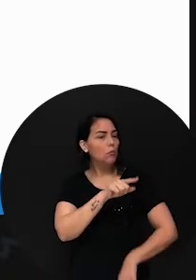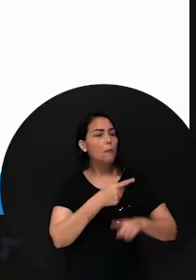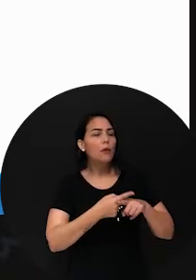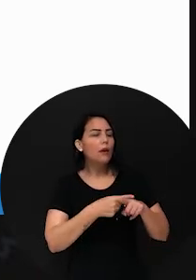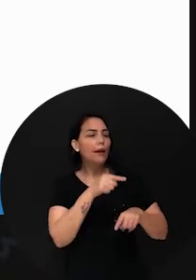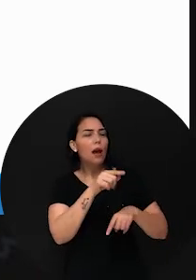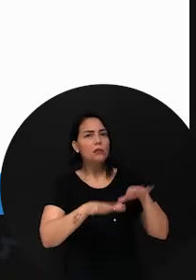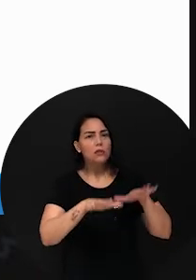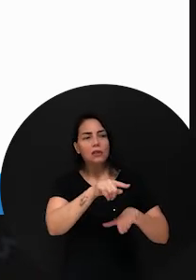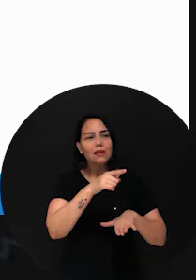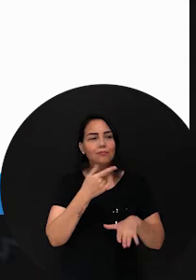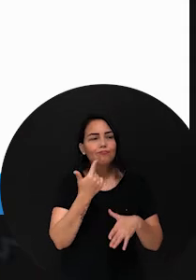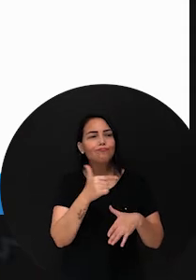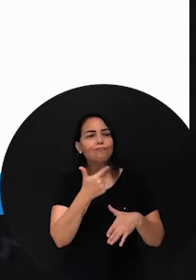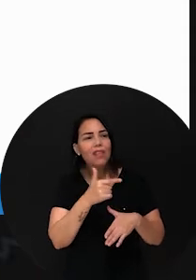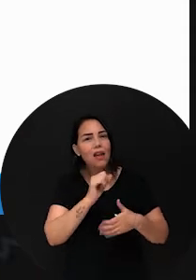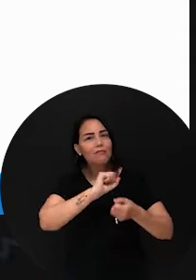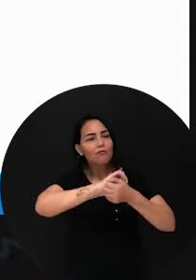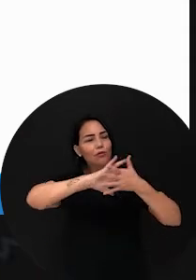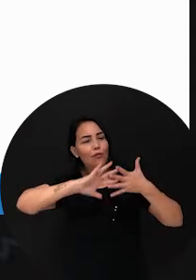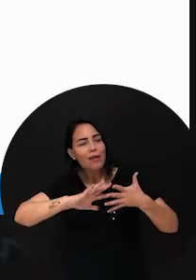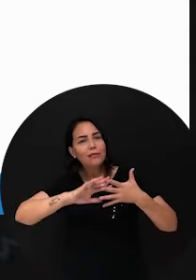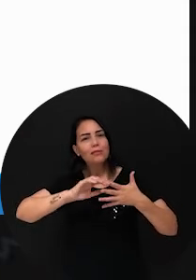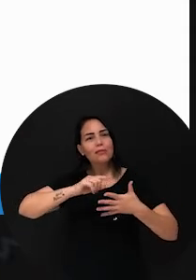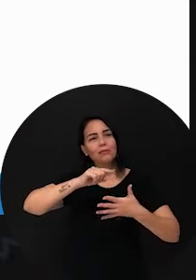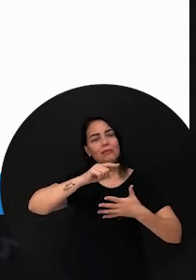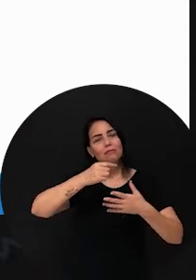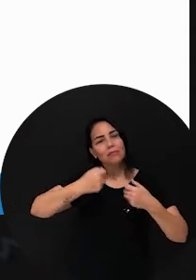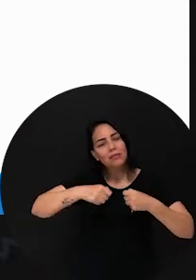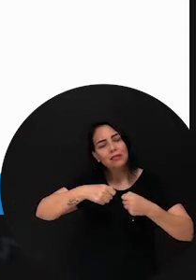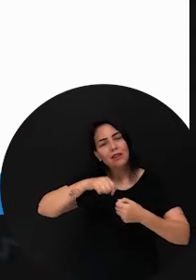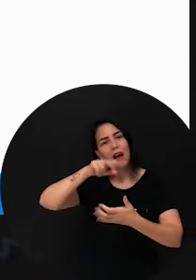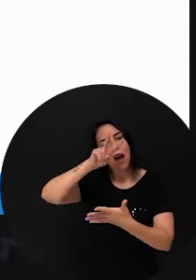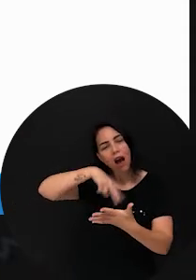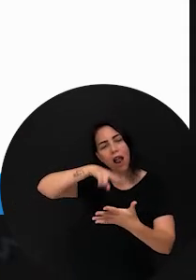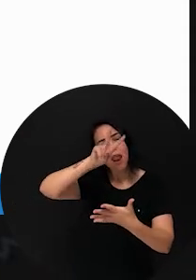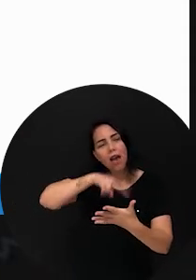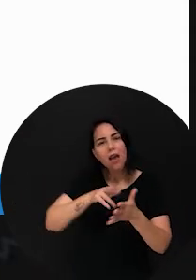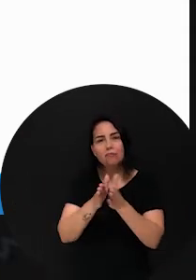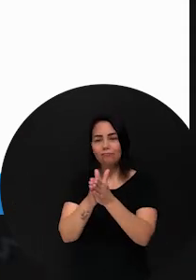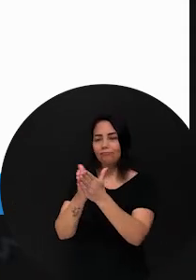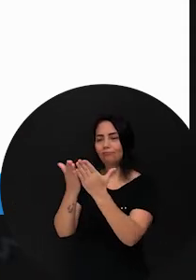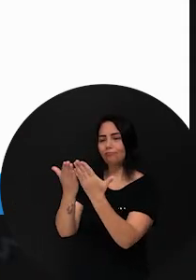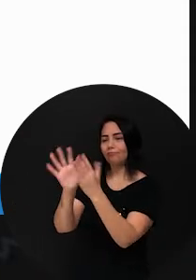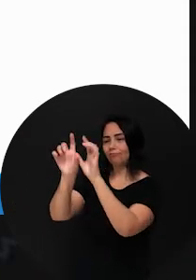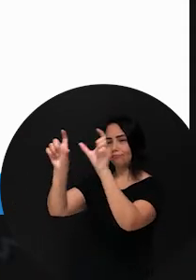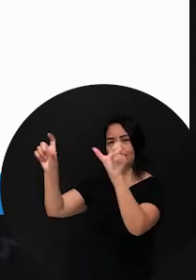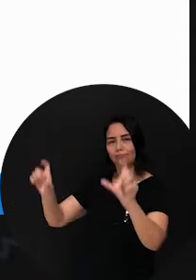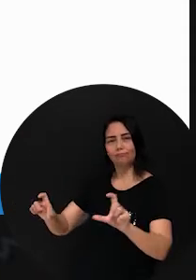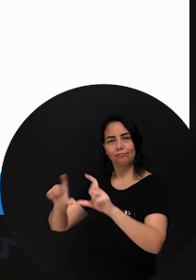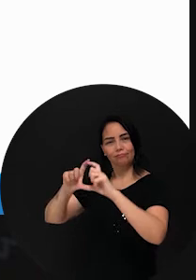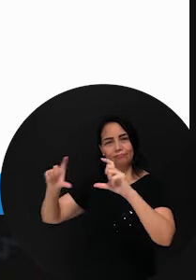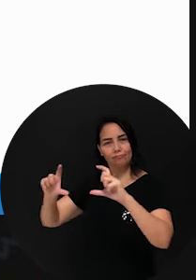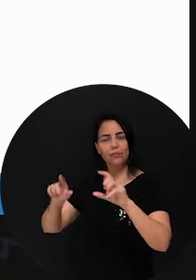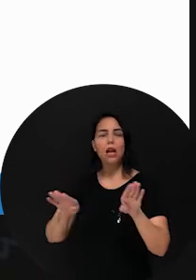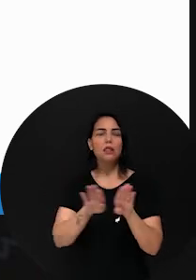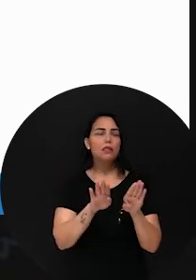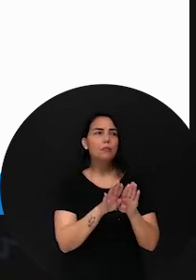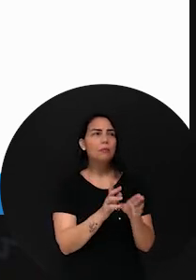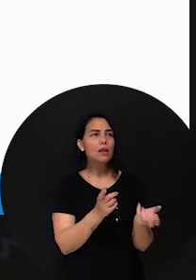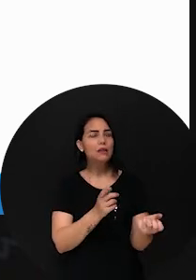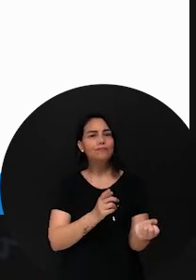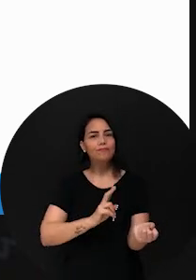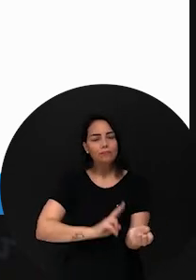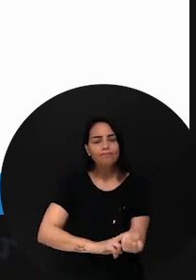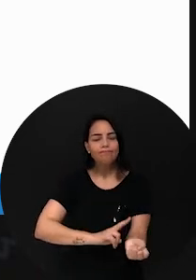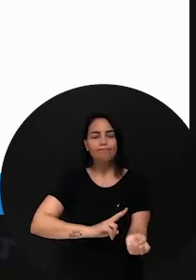na partitura, está aprendendo a ler. E outra questão, que é a questão rítmica, que quando a gente incorpora